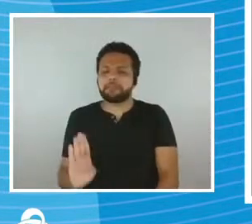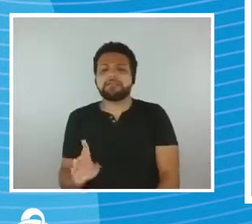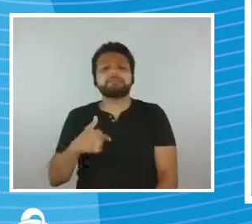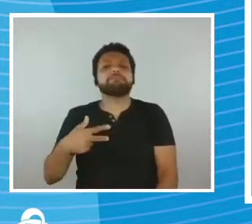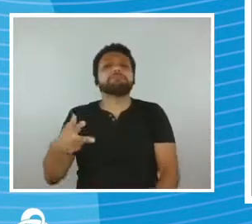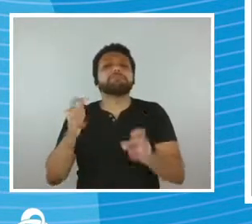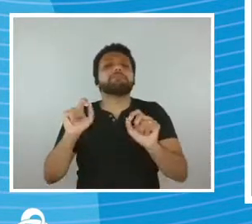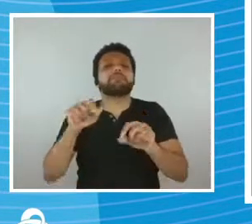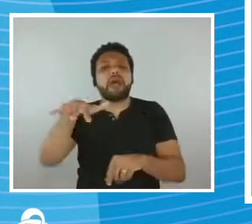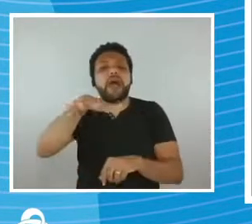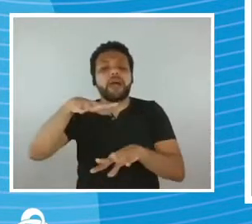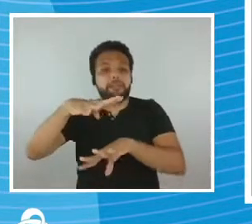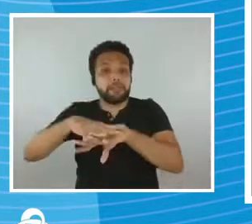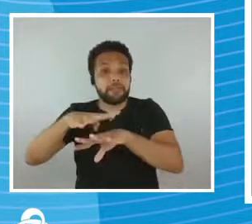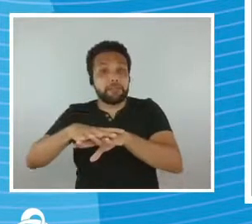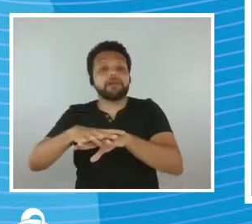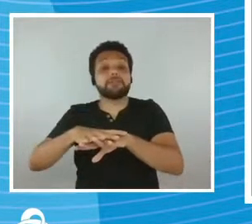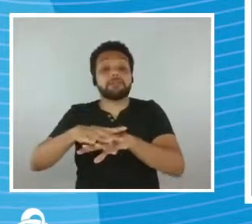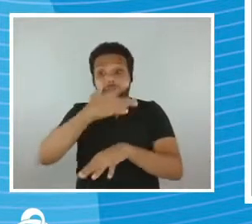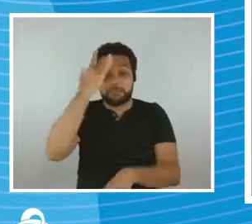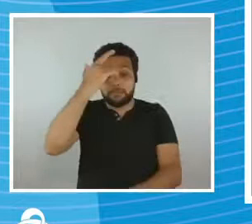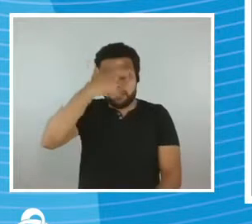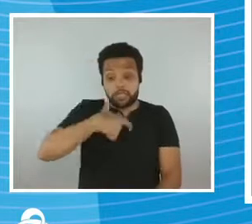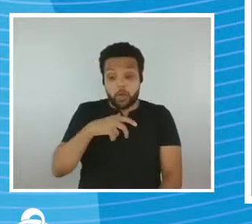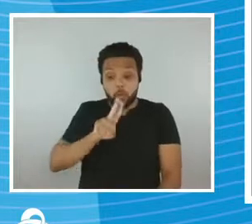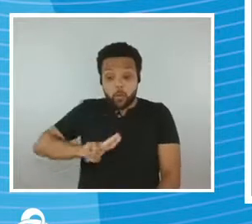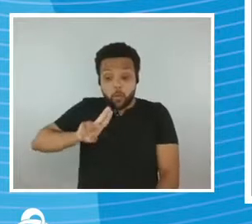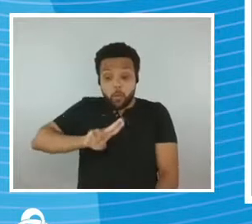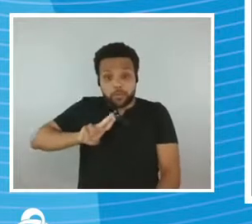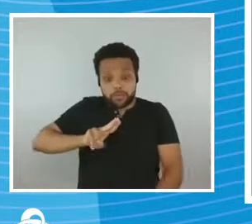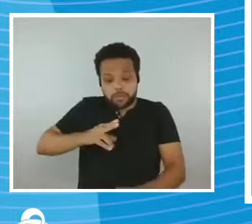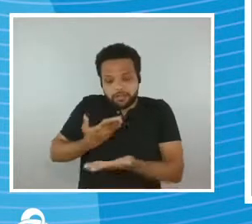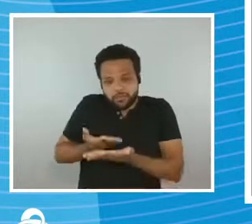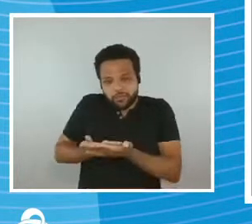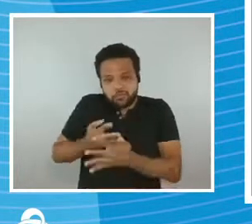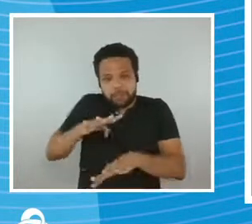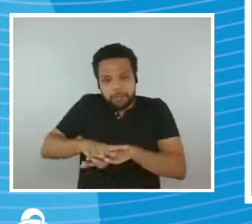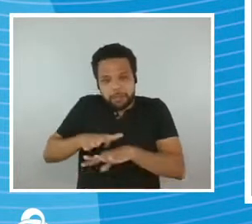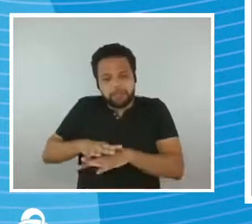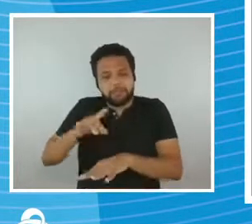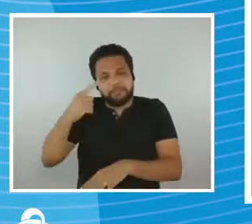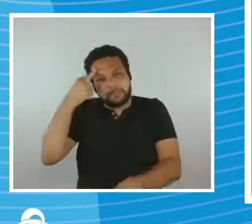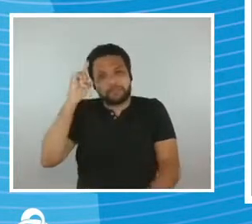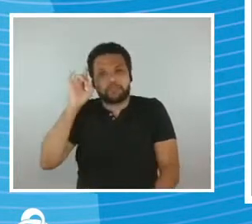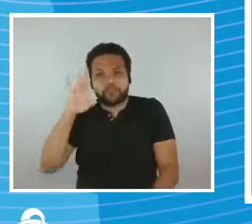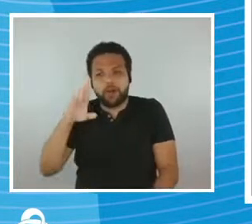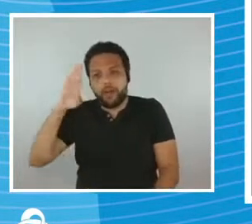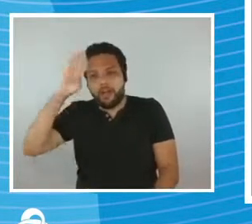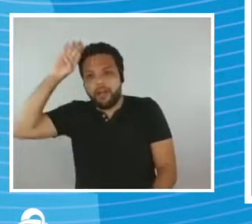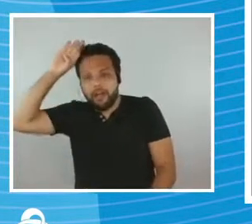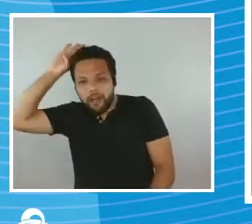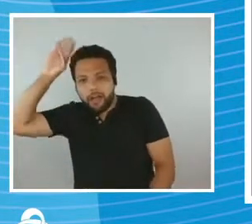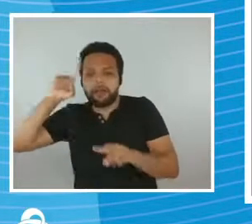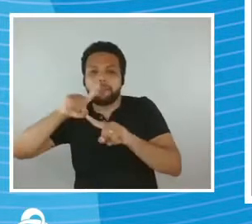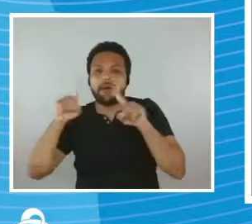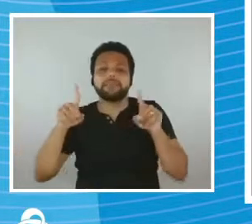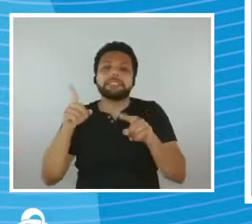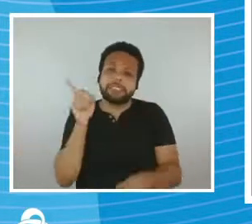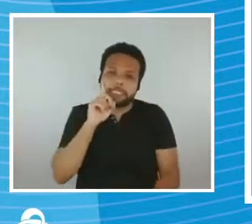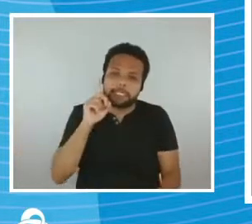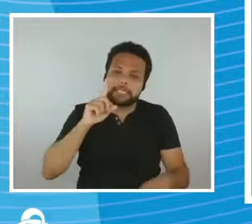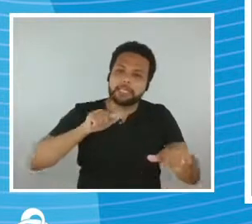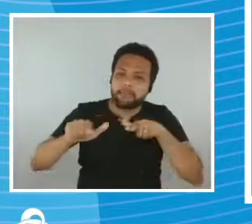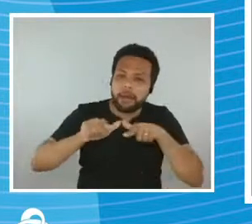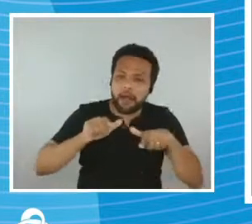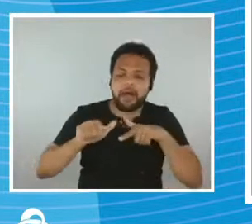próprios matemáticos, os usuários da matemática, e aí eu não penso só na academia, mas no próprio dia a dia do trabalho, da